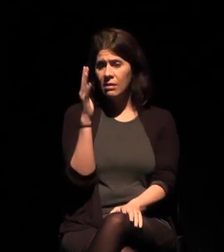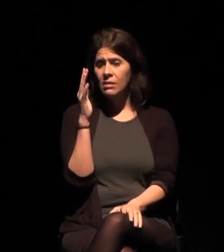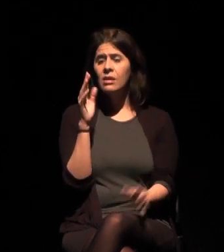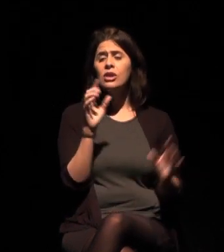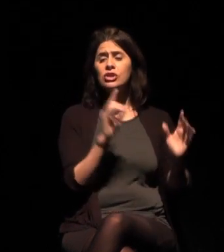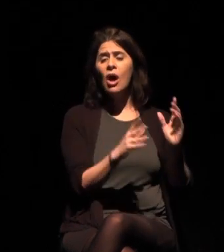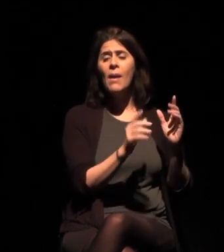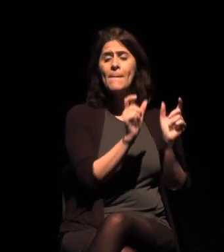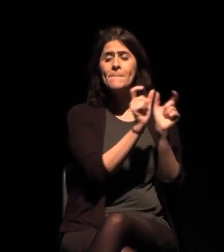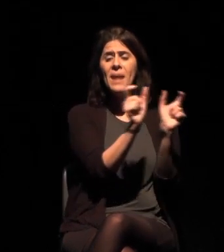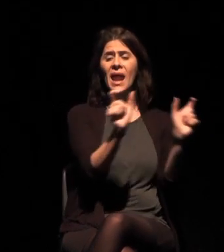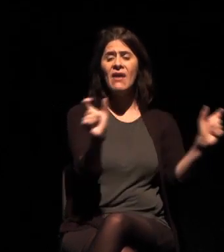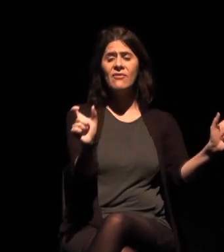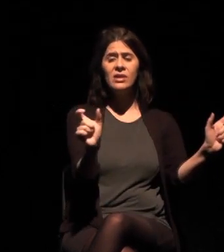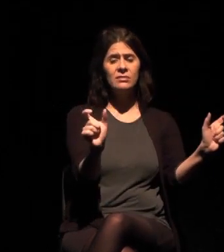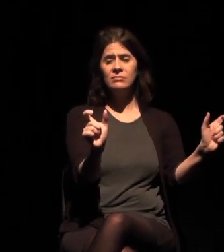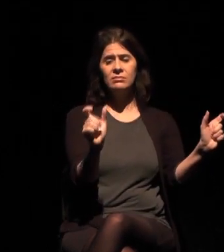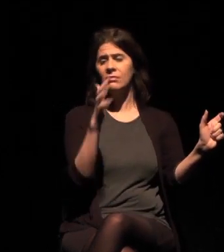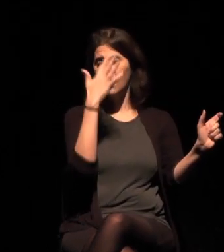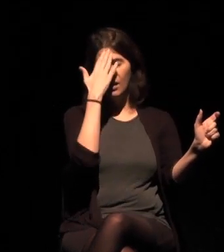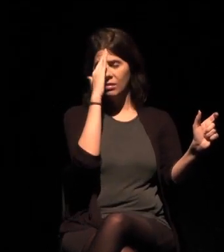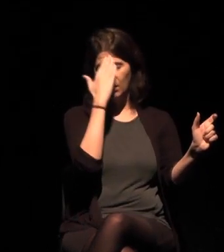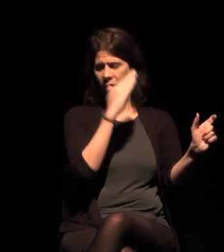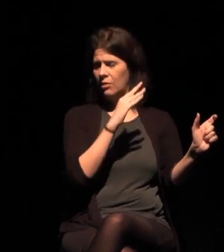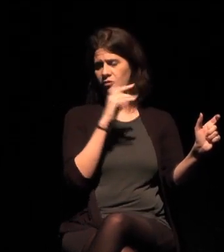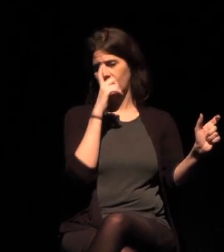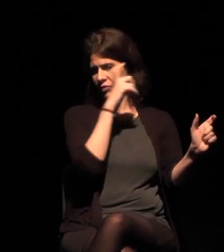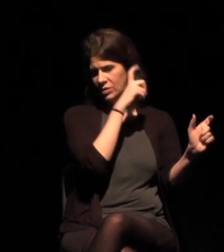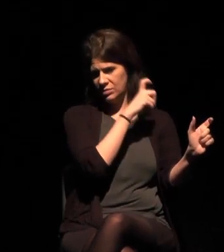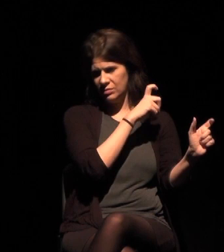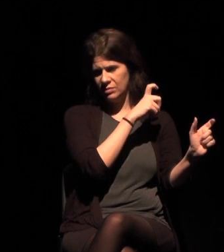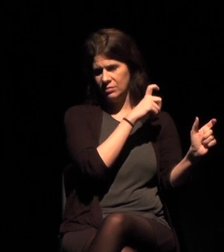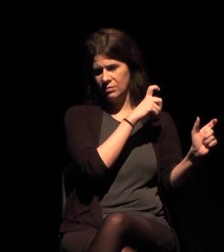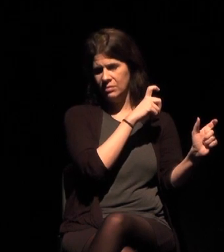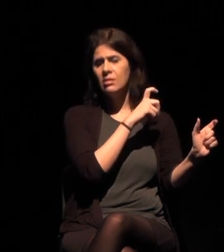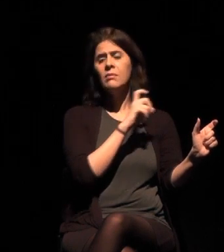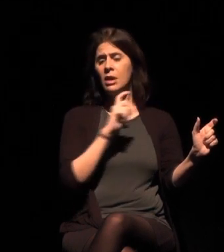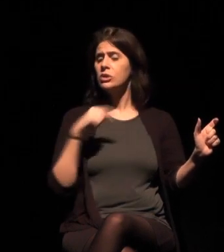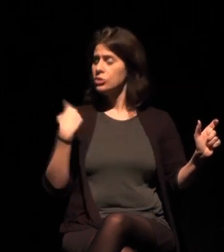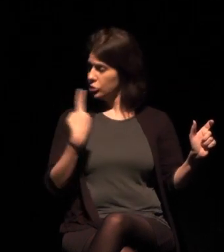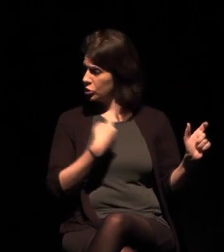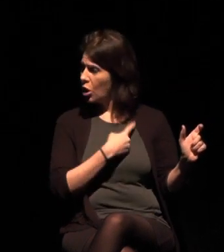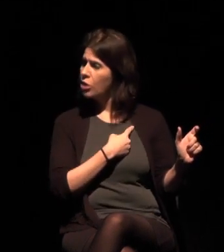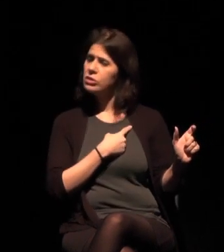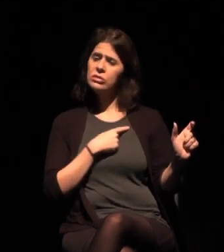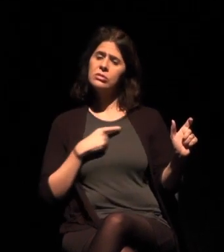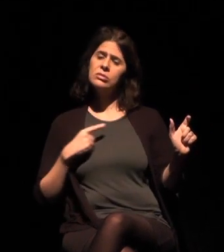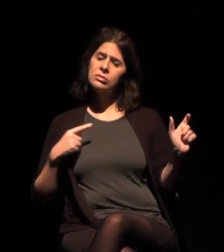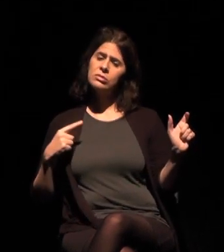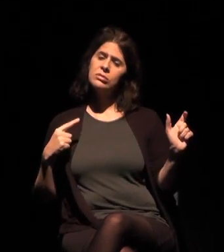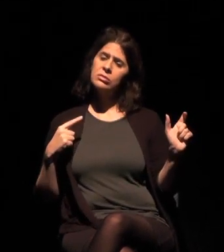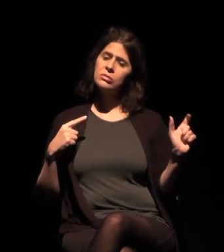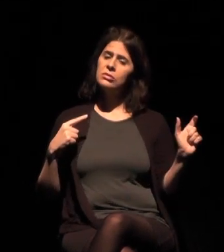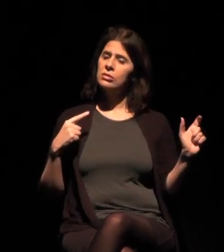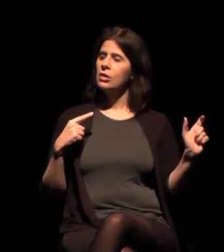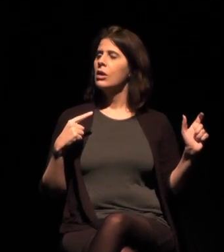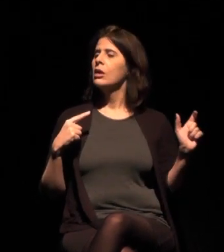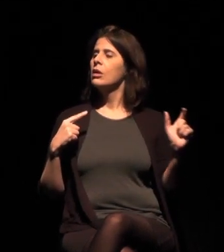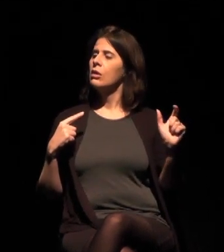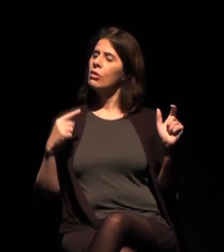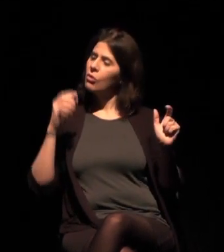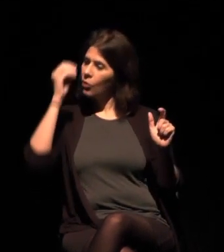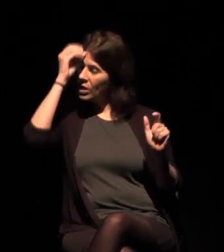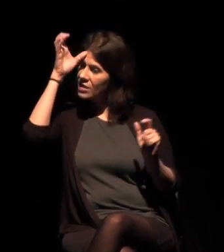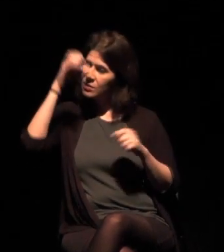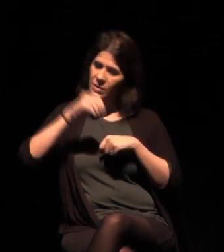um conhecimento que o ser humano nós temos que é compartilhado né é o nosso senso comum que permite a gente se